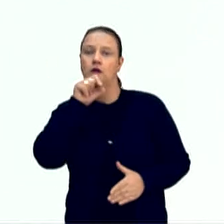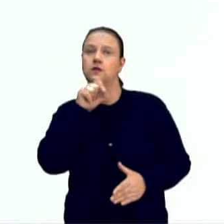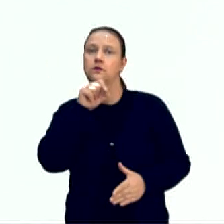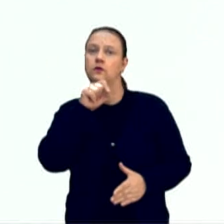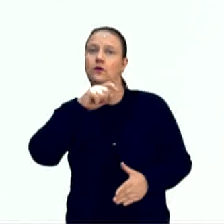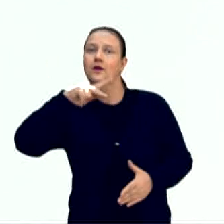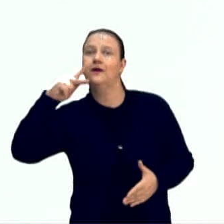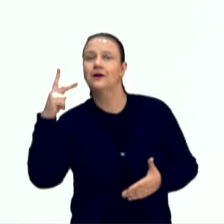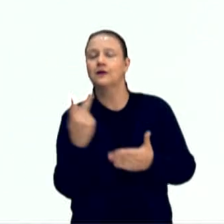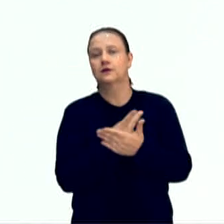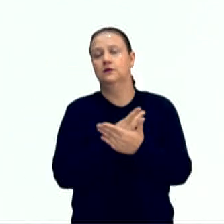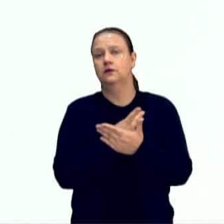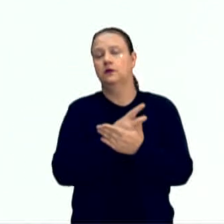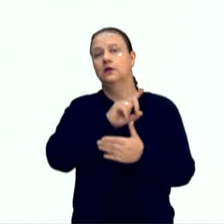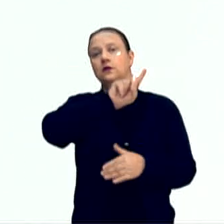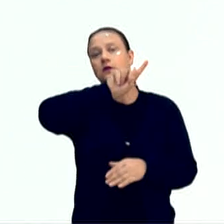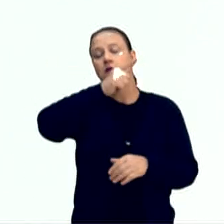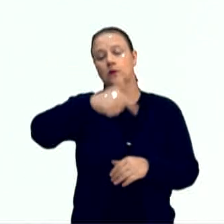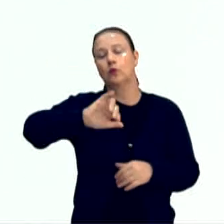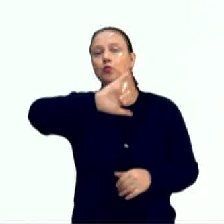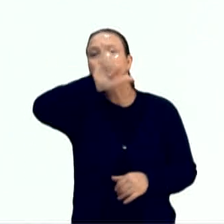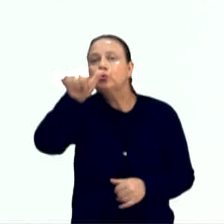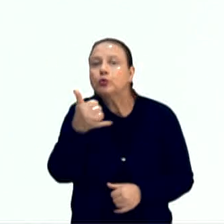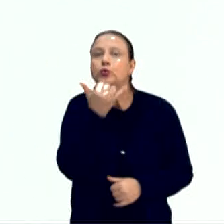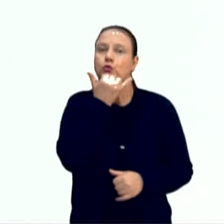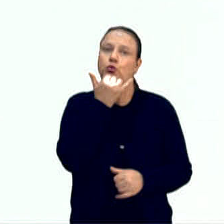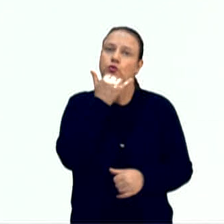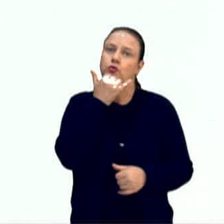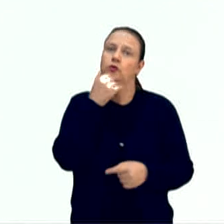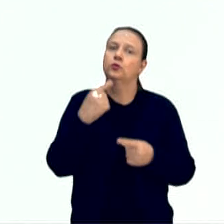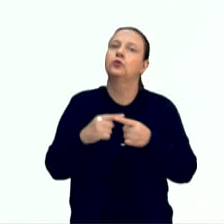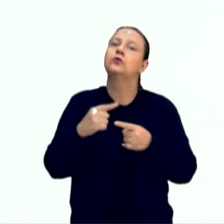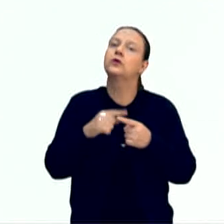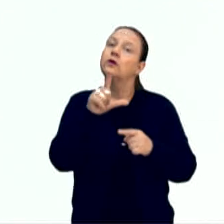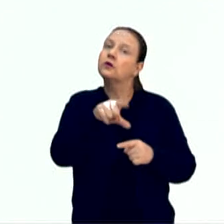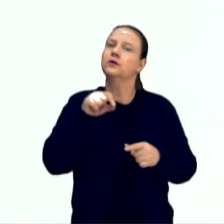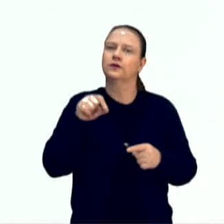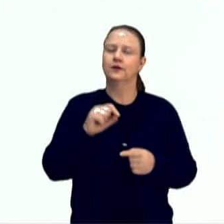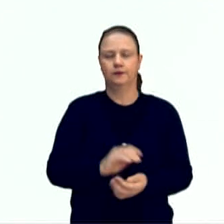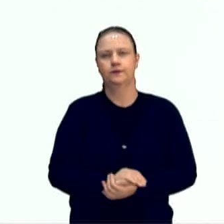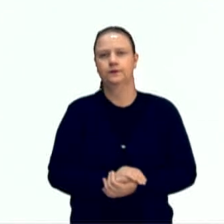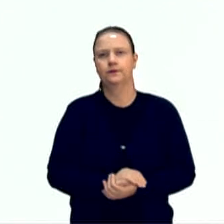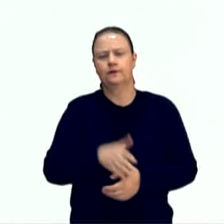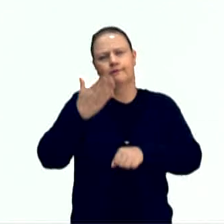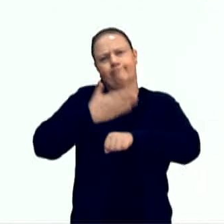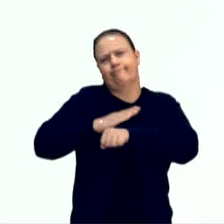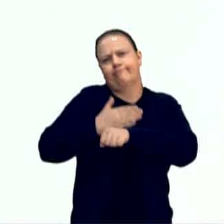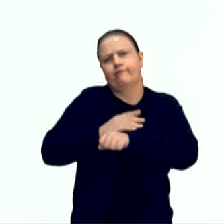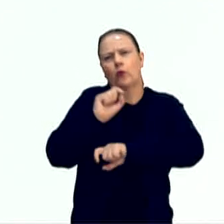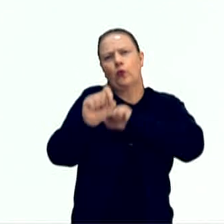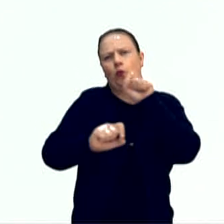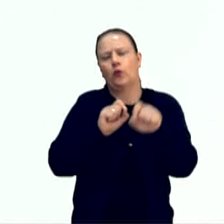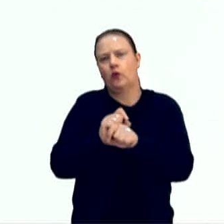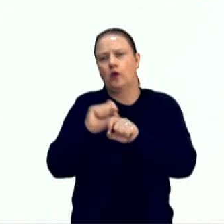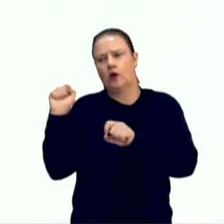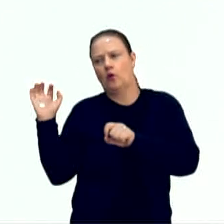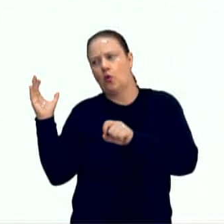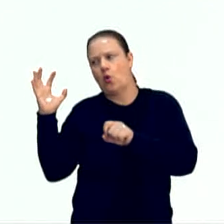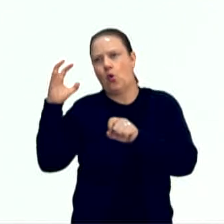após, justifique. Letra A. A prática dos diferenciados tipos de colonização na América